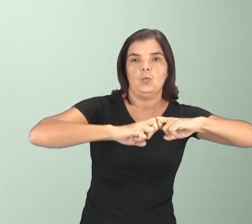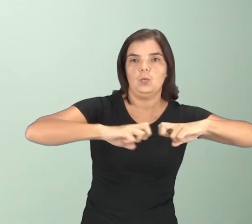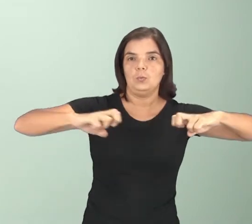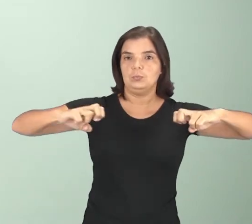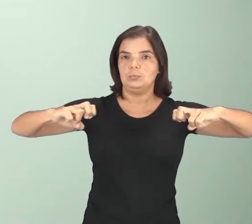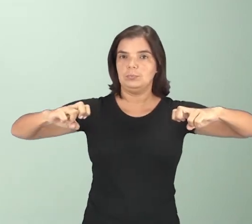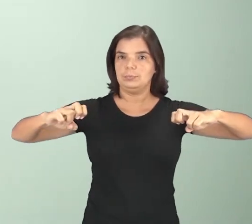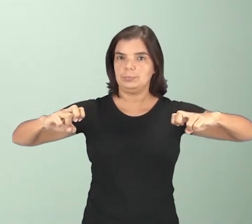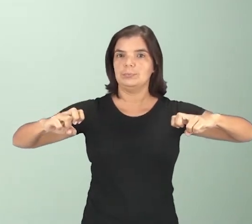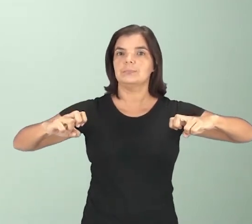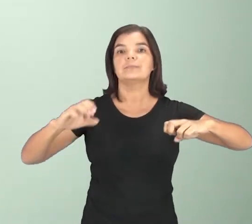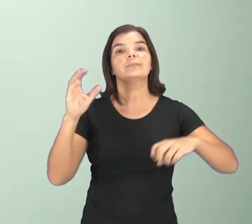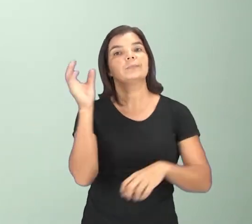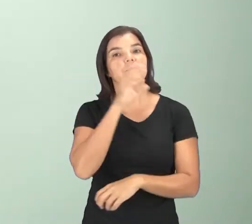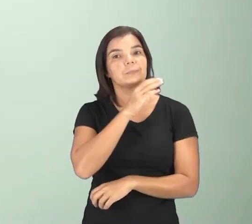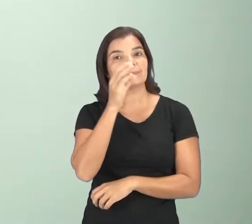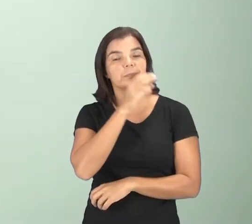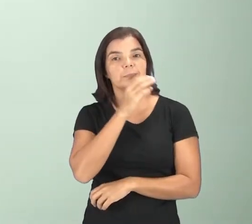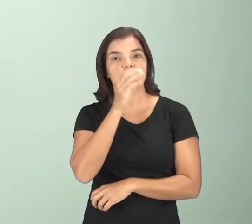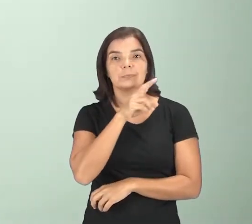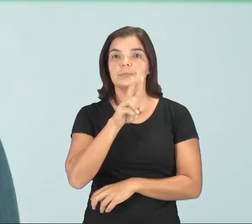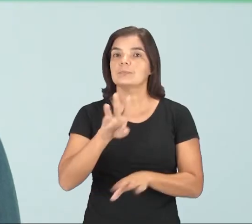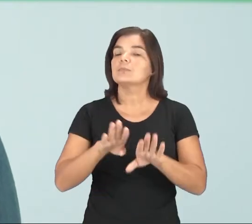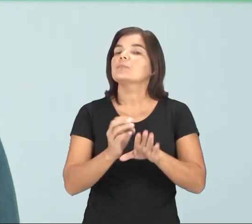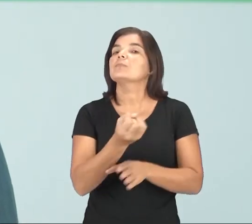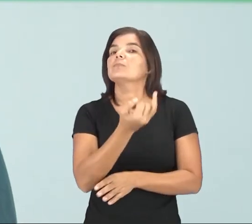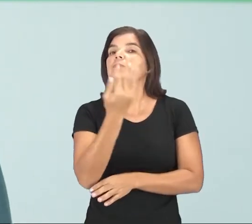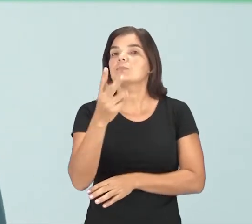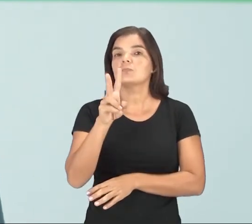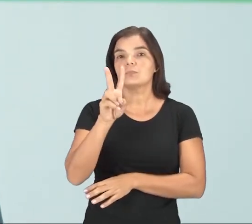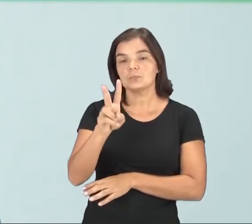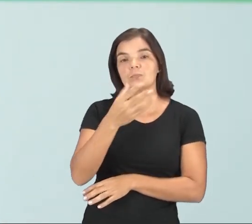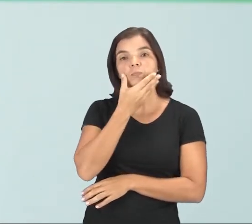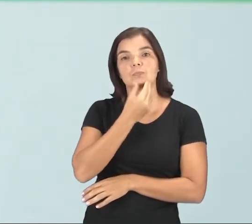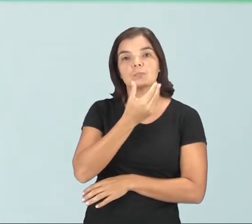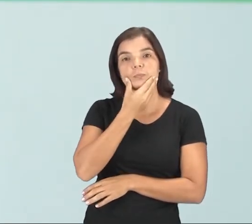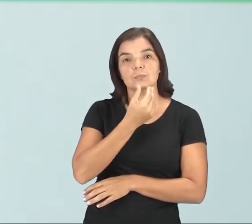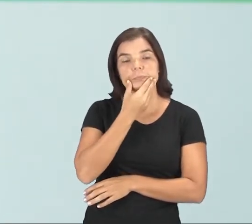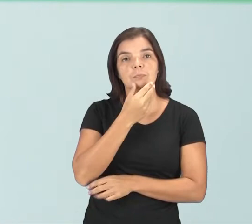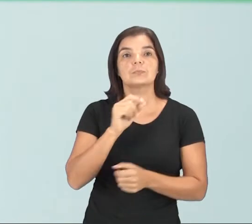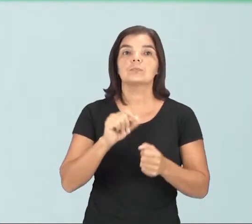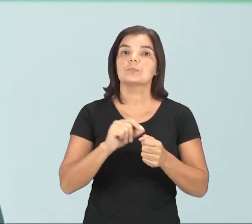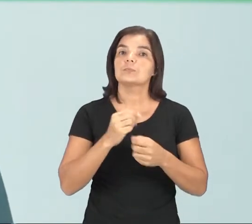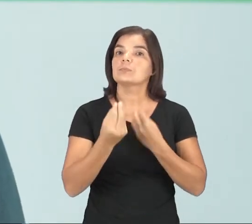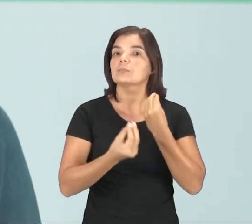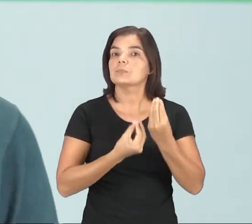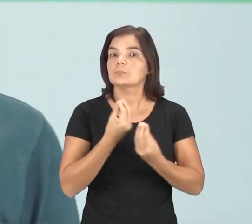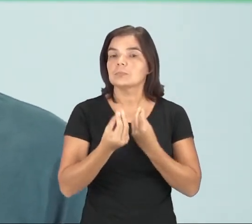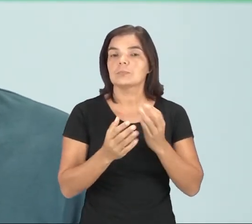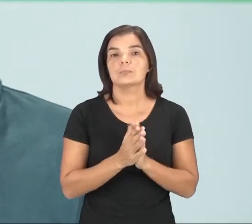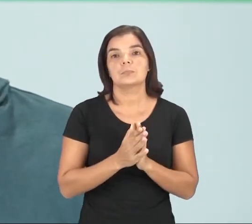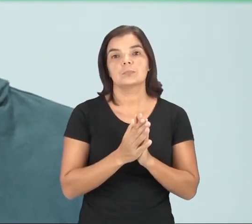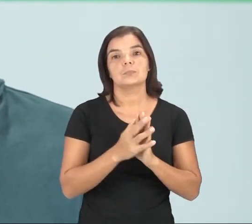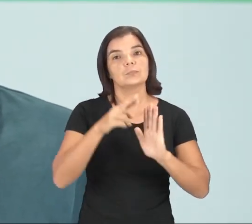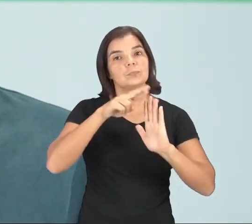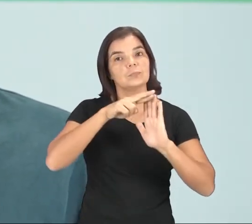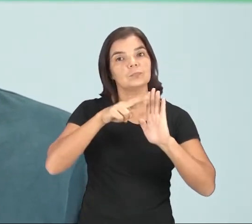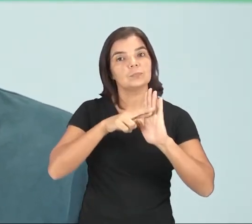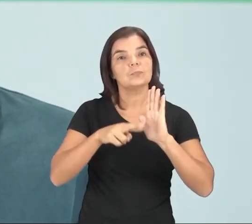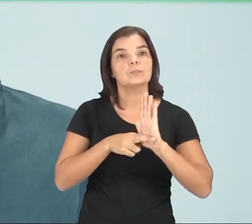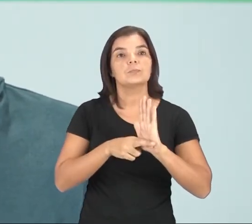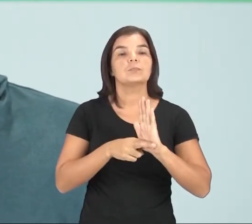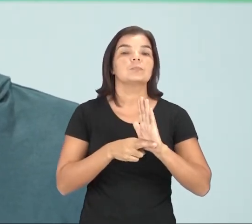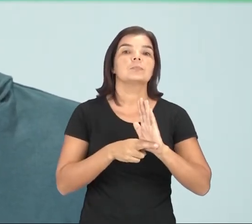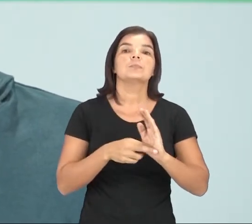uma determinada velocidade. A questão é, qual a velocidade do rapaz? Então, o que a gente vai fazer? Aplicando, então, esses